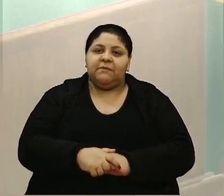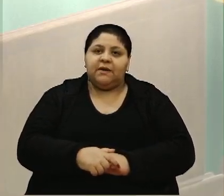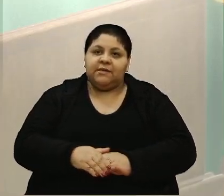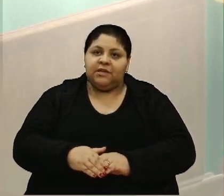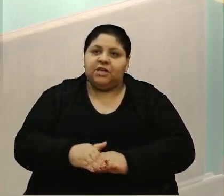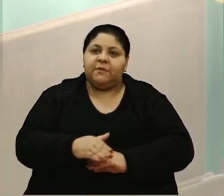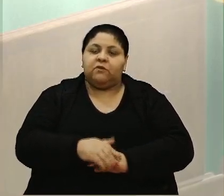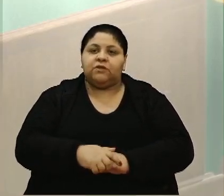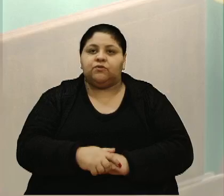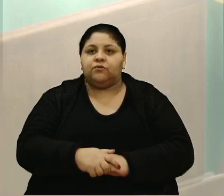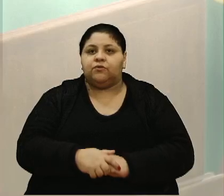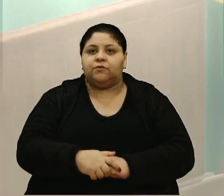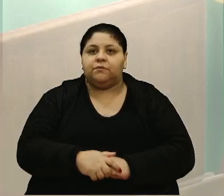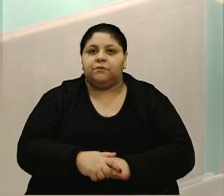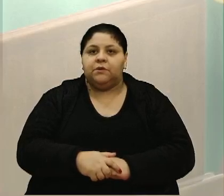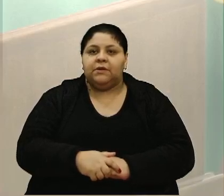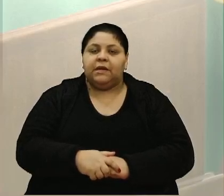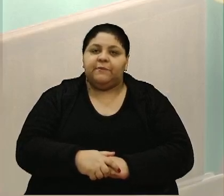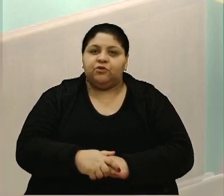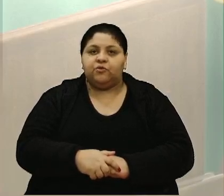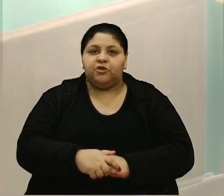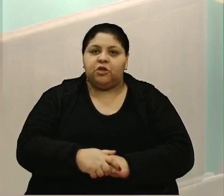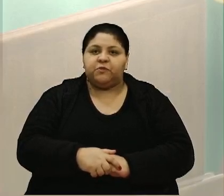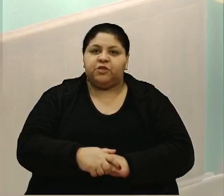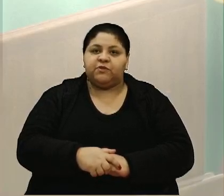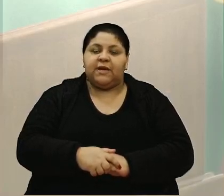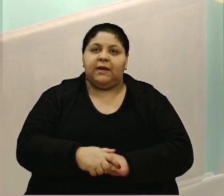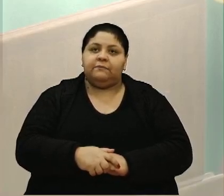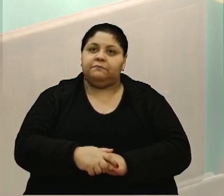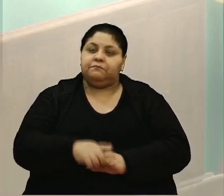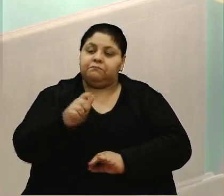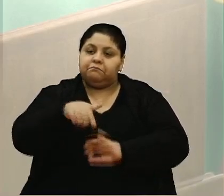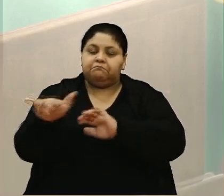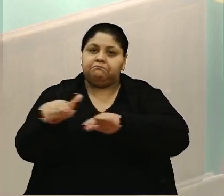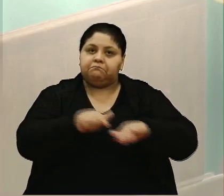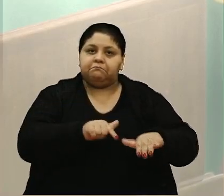Nós tivemos muitos temas durante a semana,